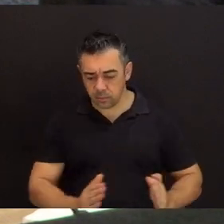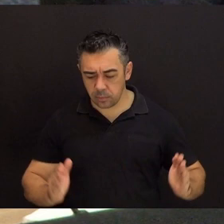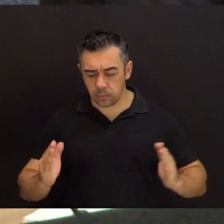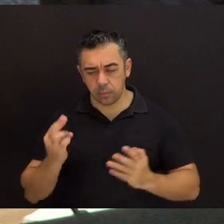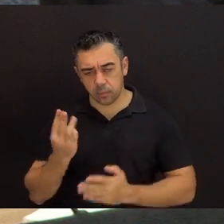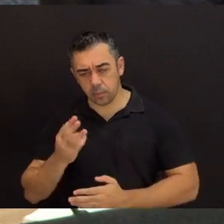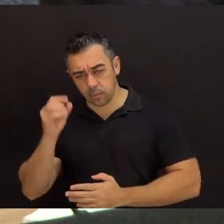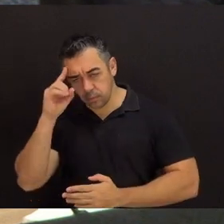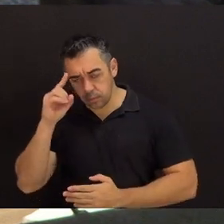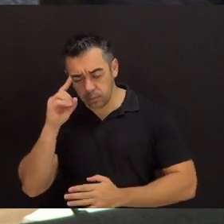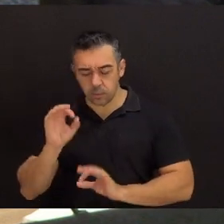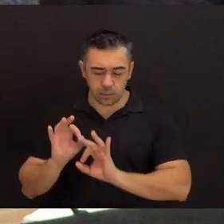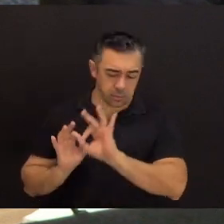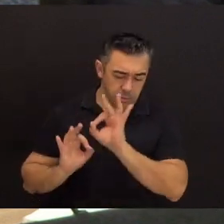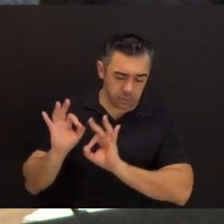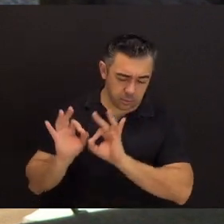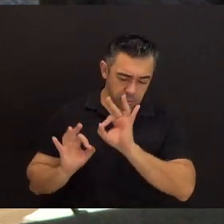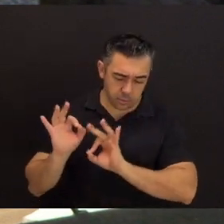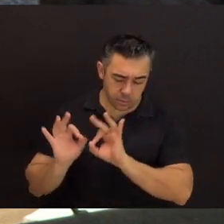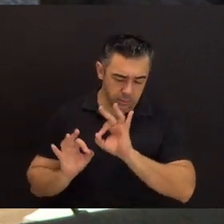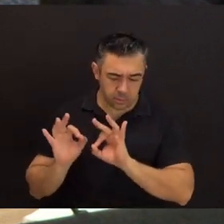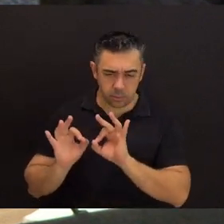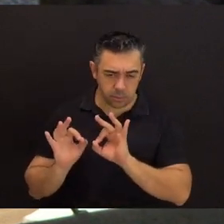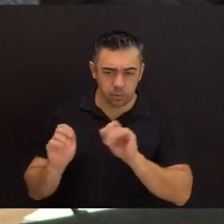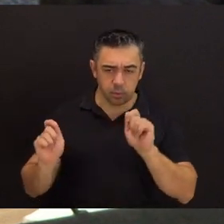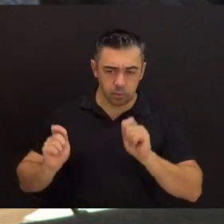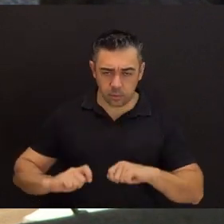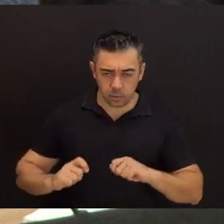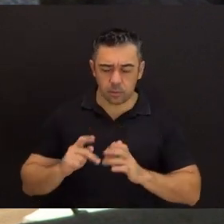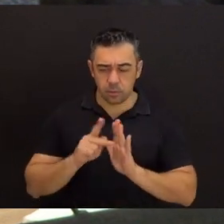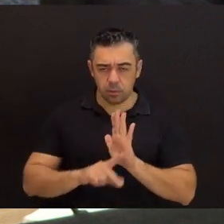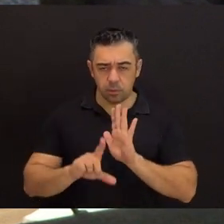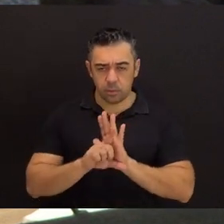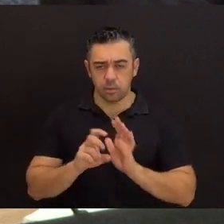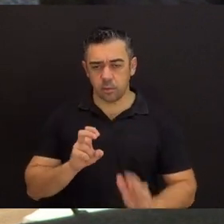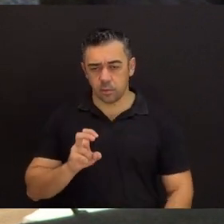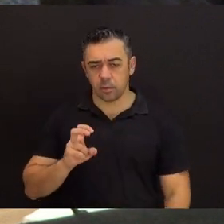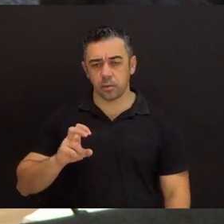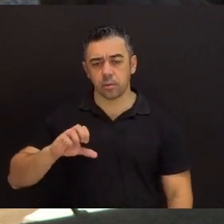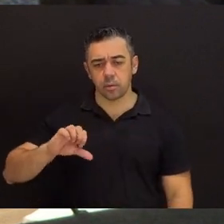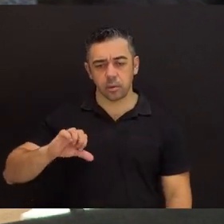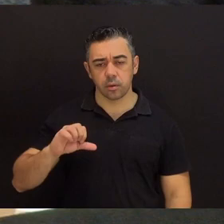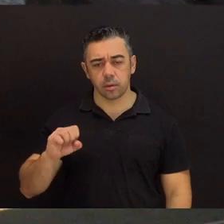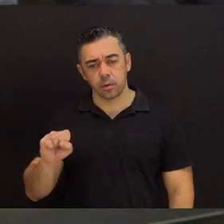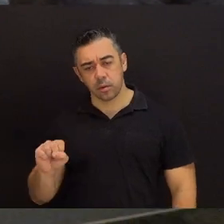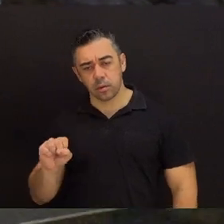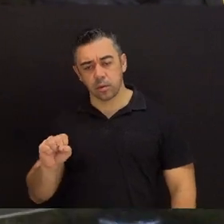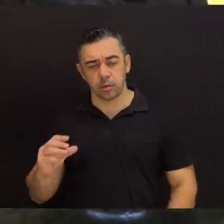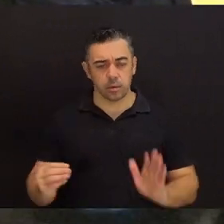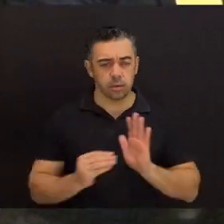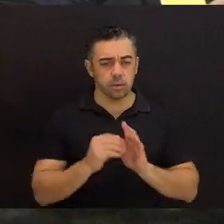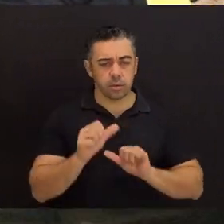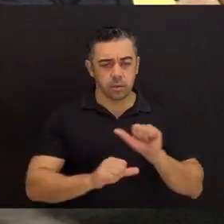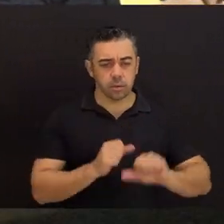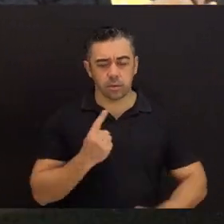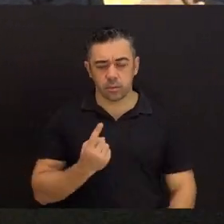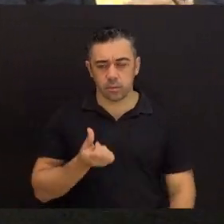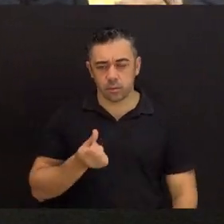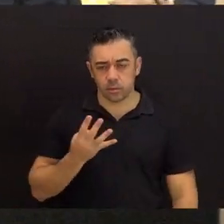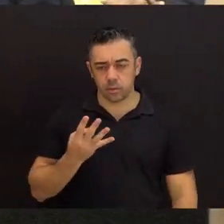estudos e posterior elaboração e parecer ao projeto Lei 598 que a creche dispositivos na lei 1846